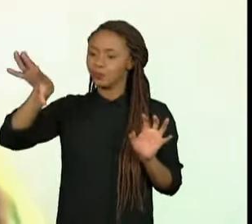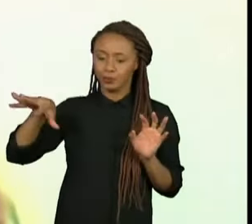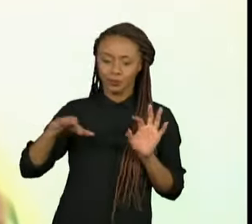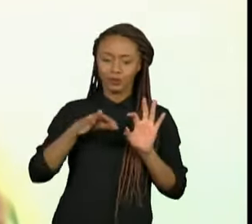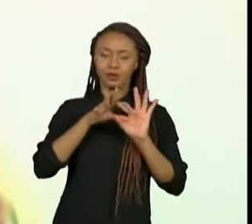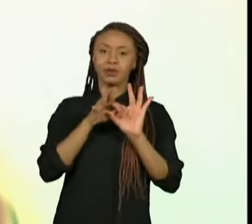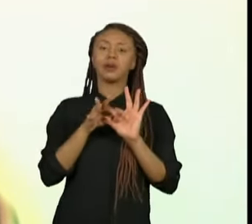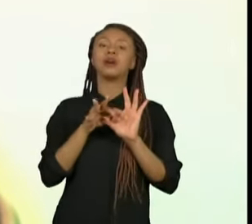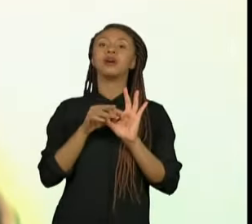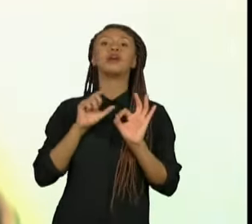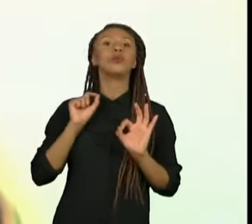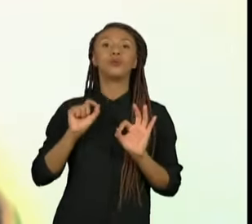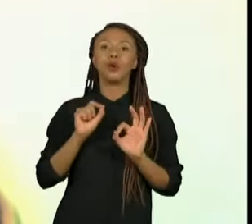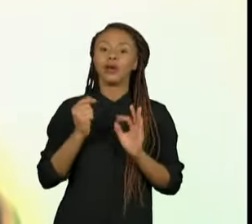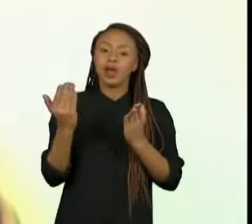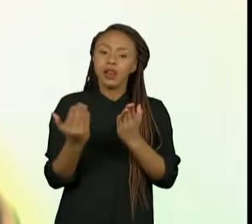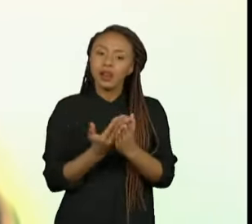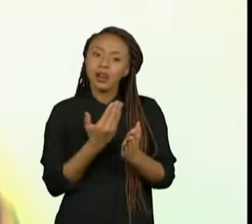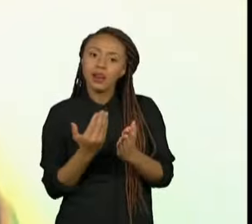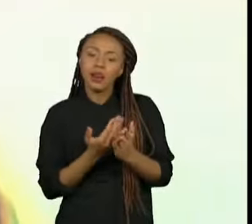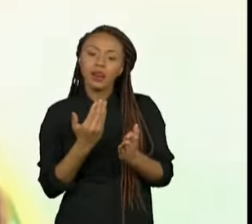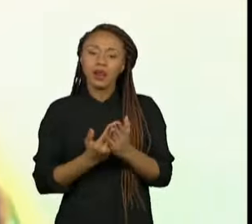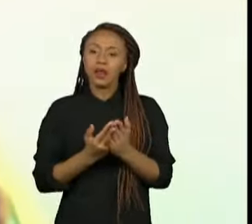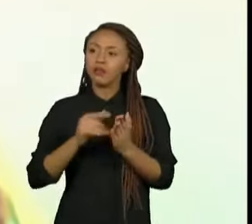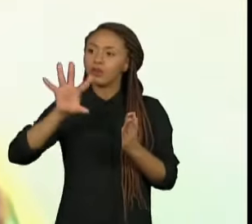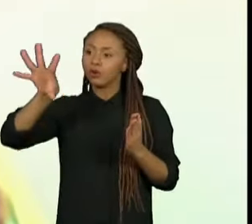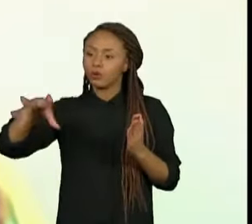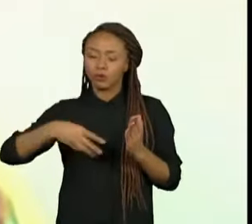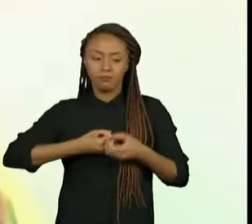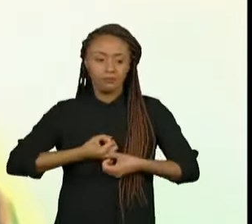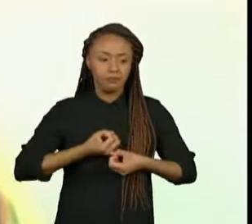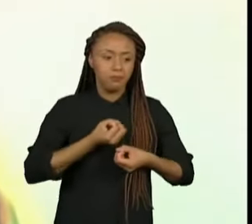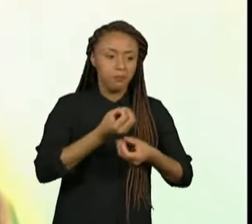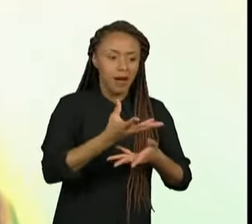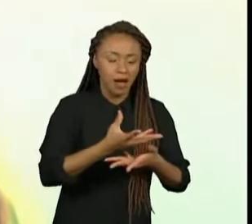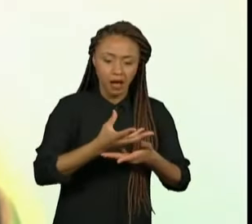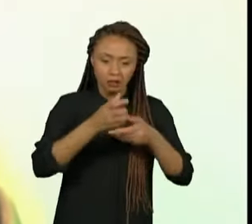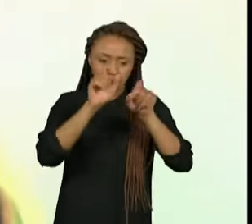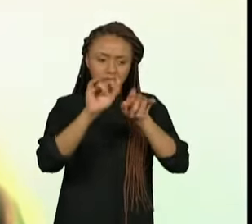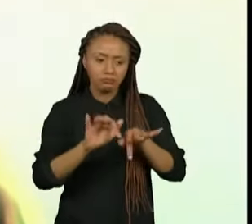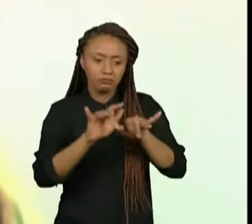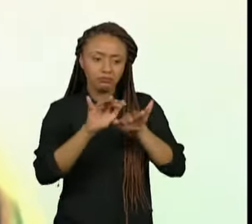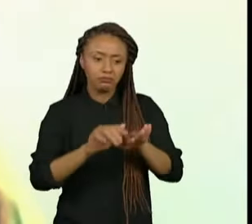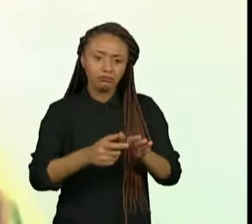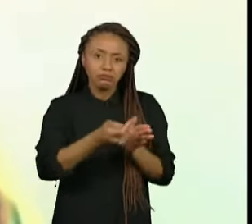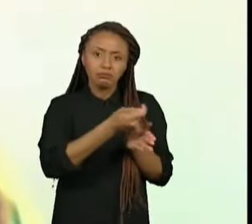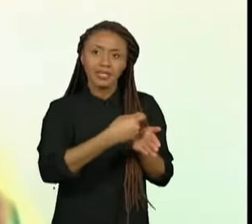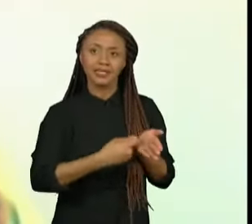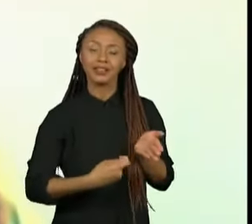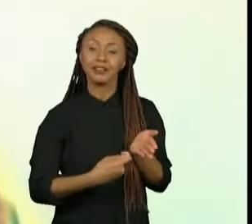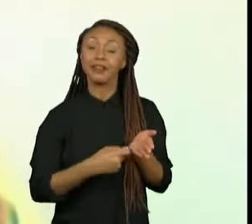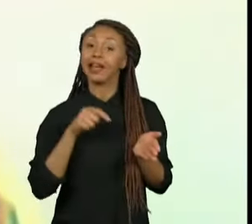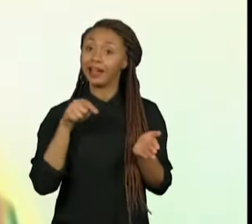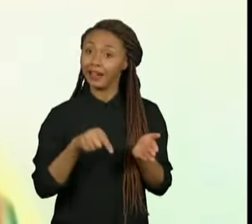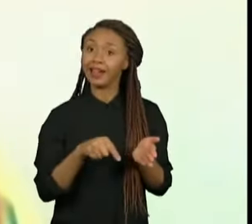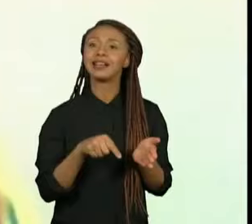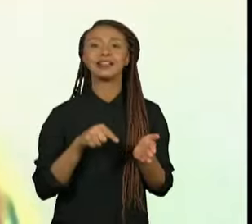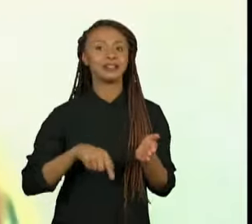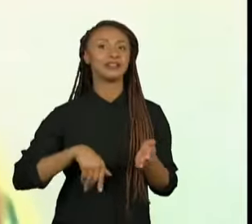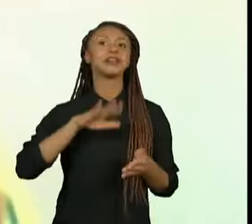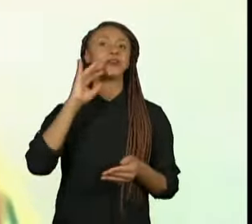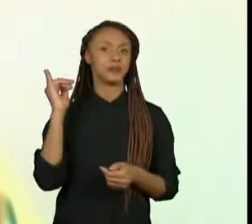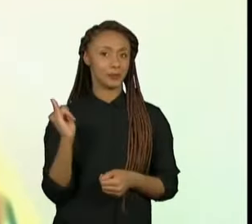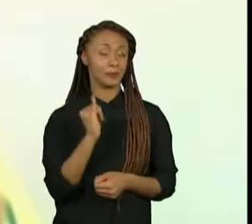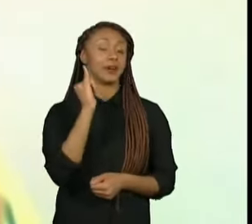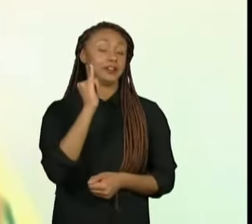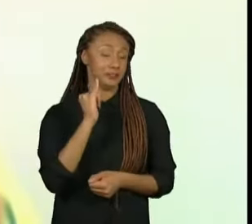Para esse exercício do dizer. Do escrever, e aí é a parte mais difícil, né?